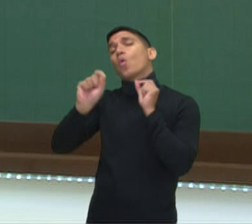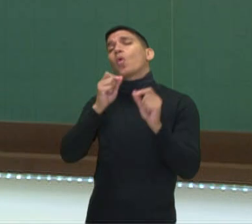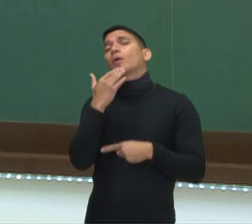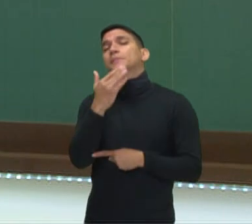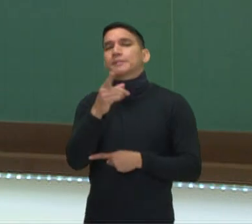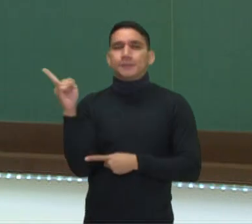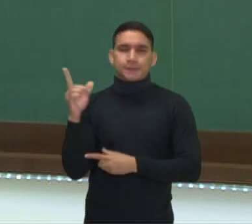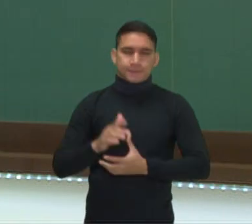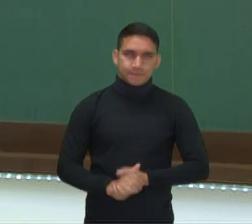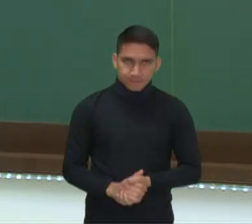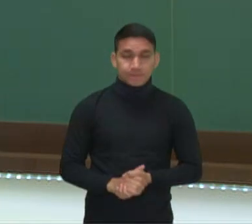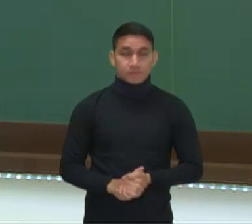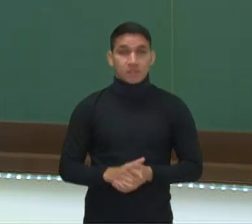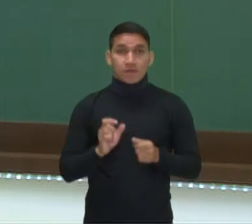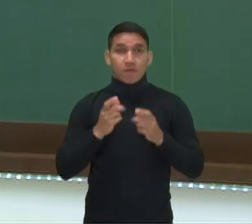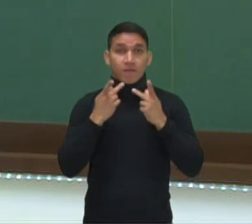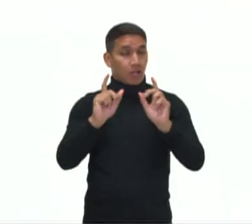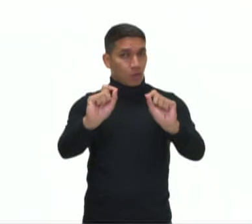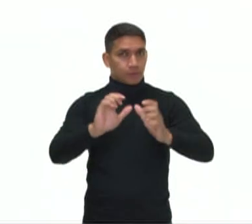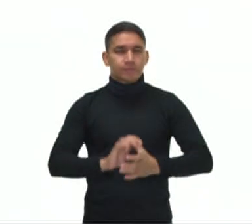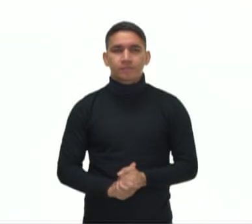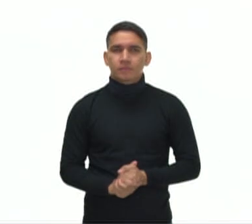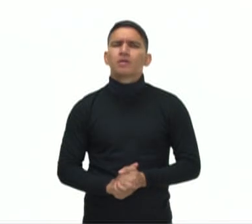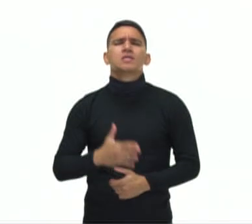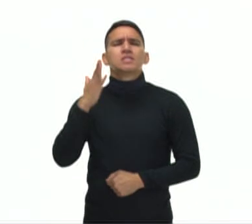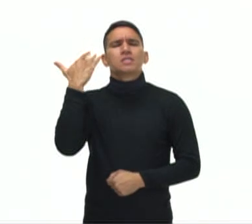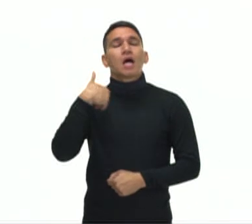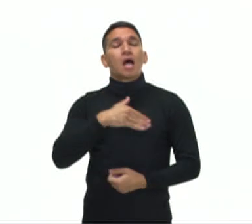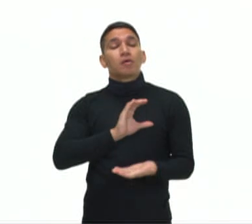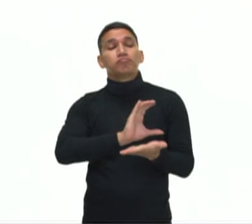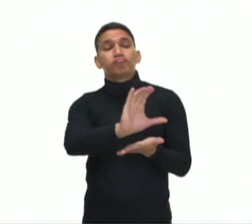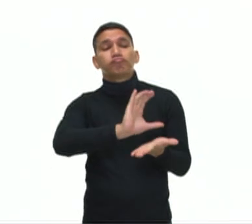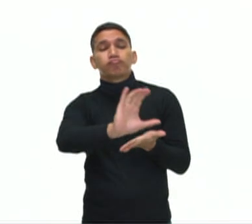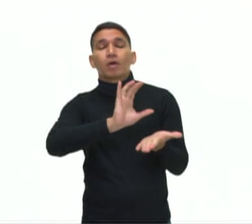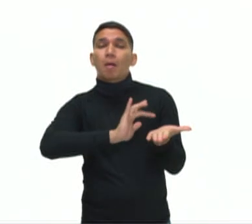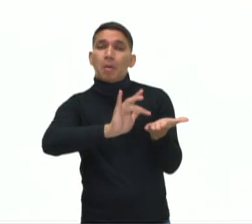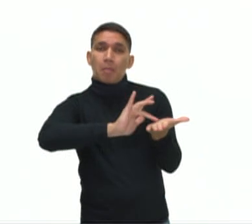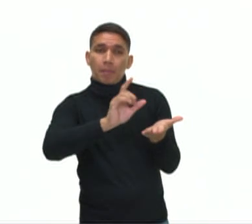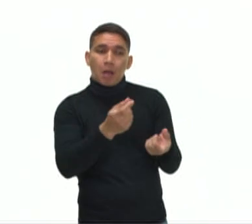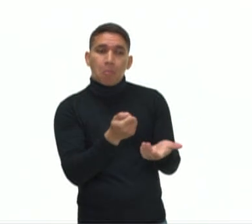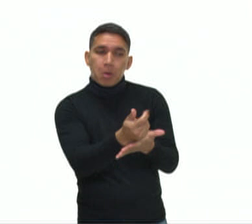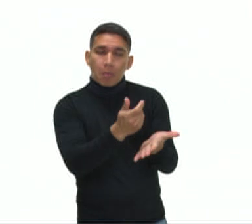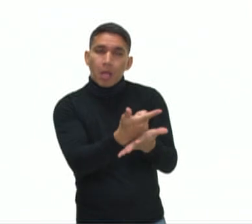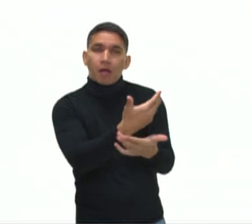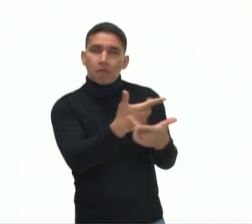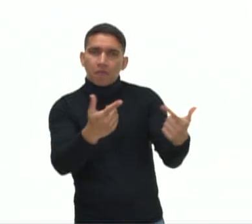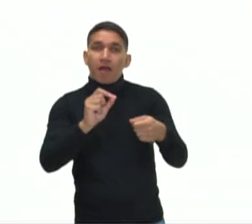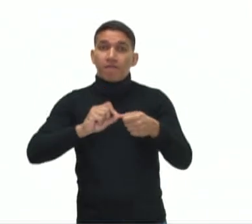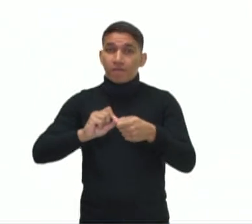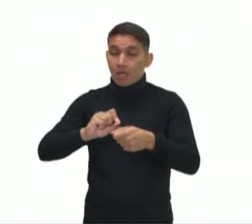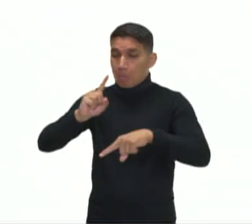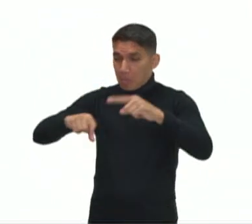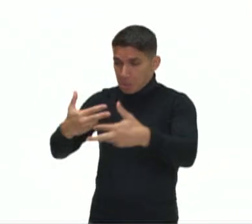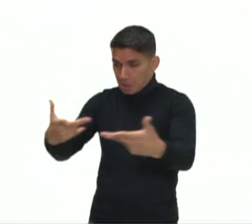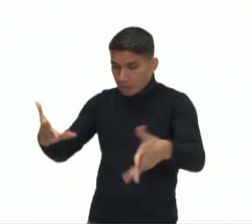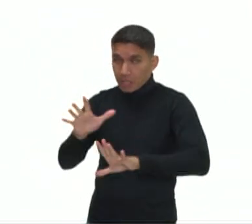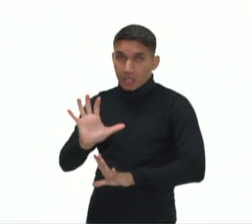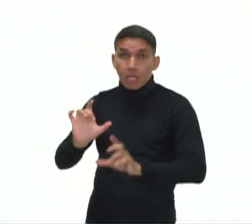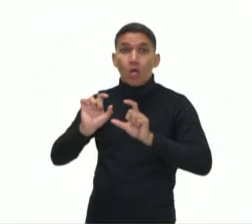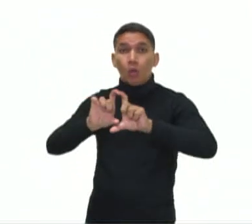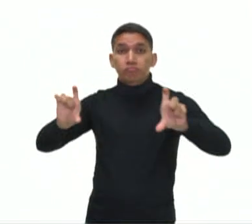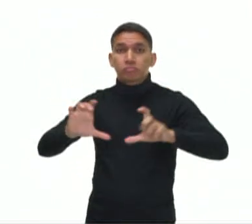estava pedindo. Então, diz assim, sabe que o custo C para produzir X unidades de certo produto é dada